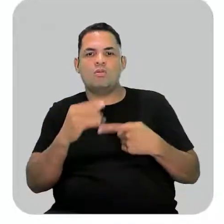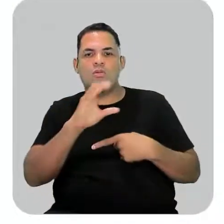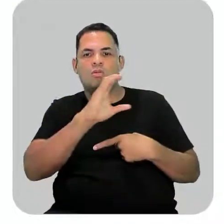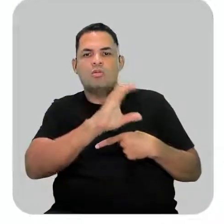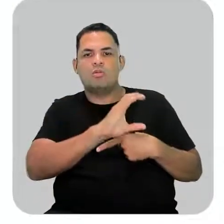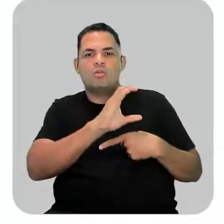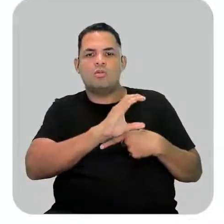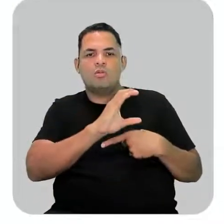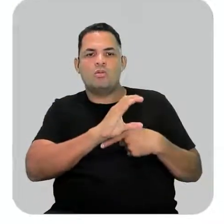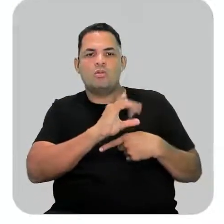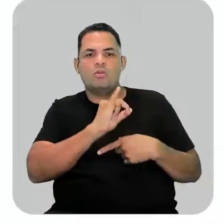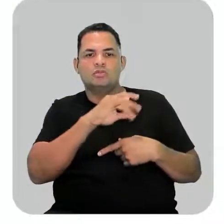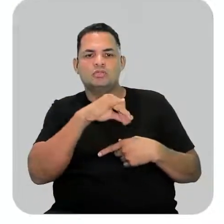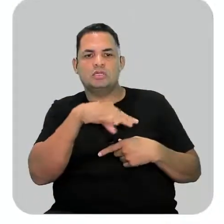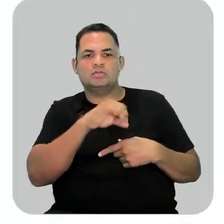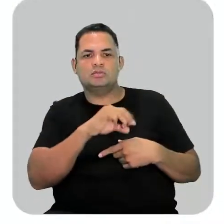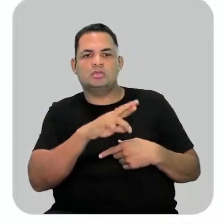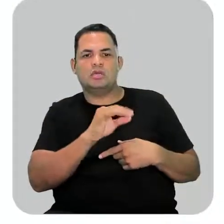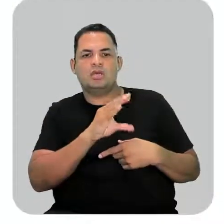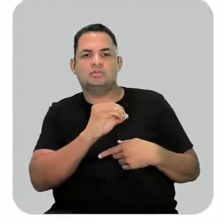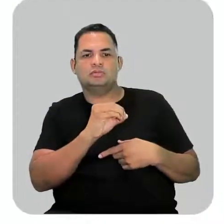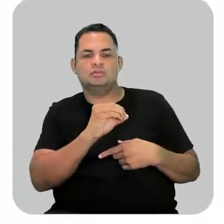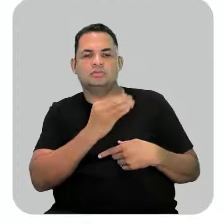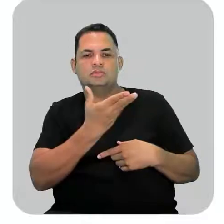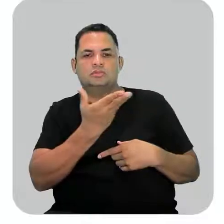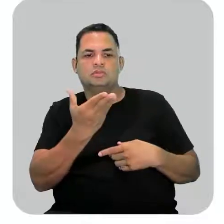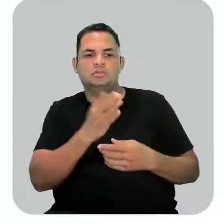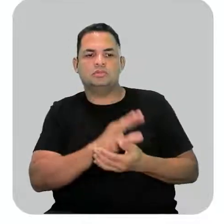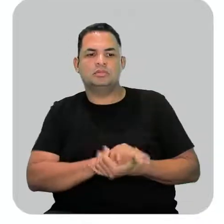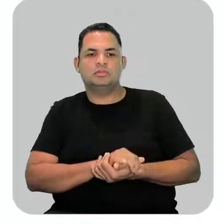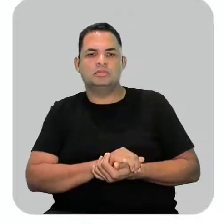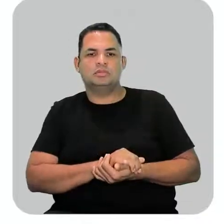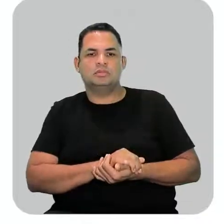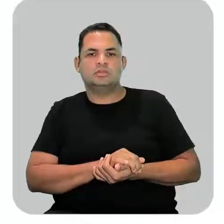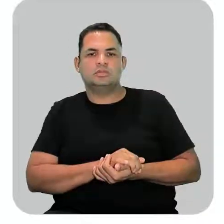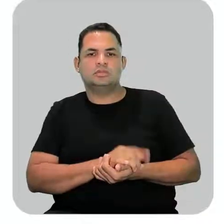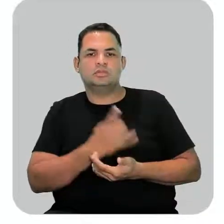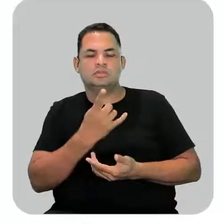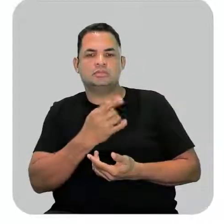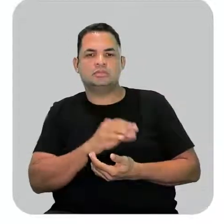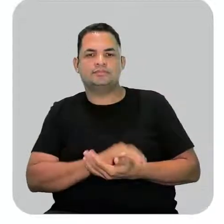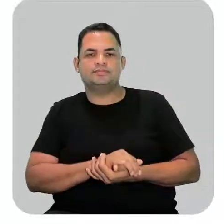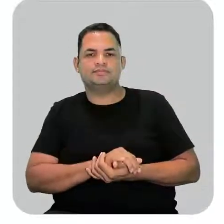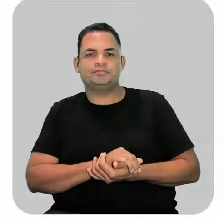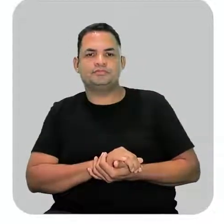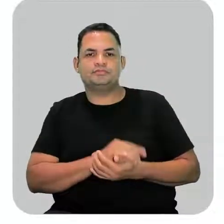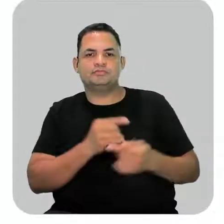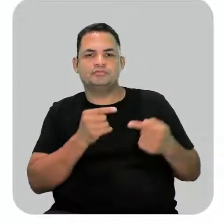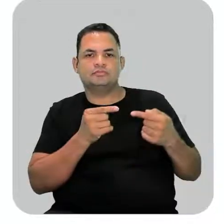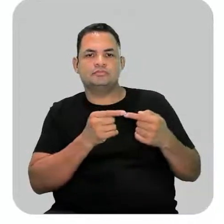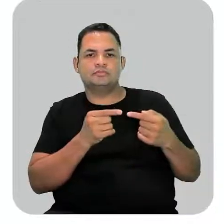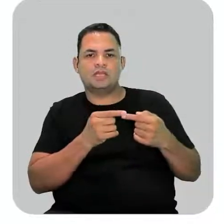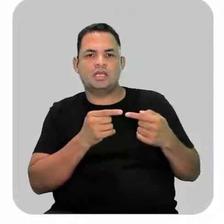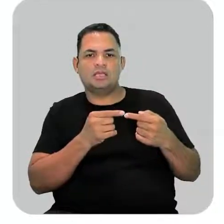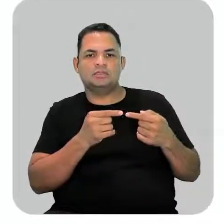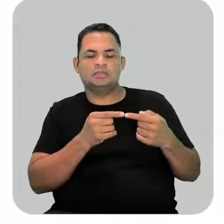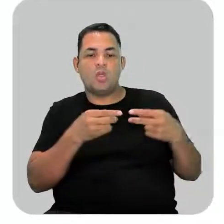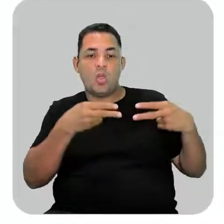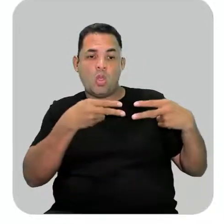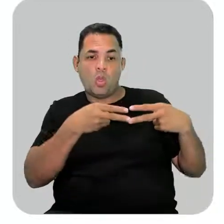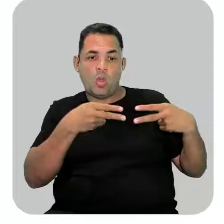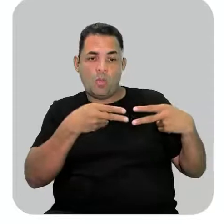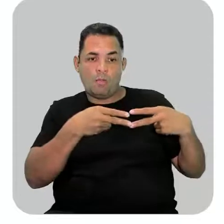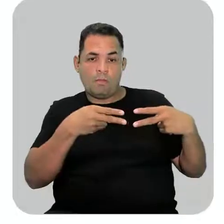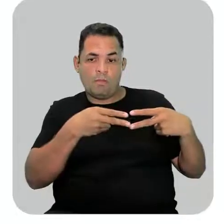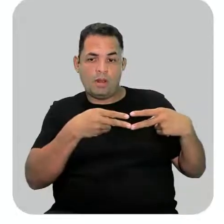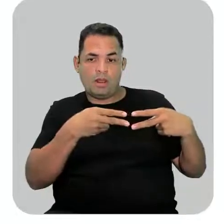carbono insaturado. Olha só, a insaturação está aqui, ó, uma ligação dupla. E